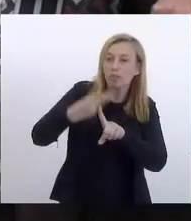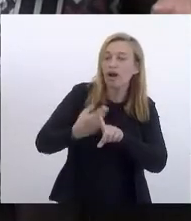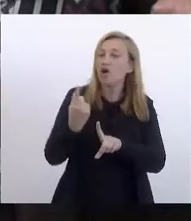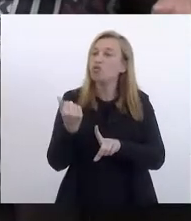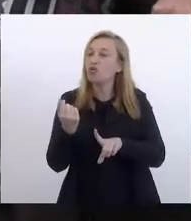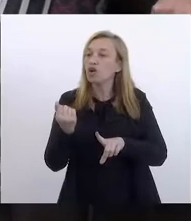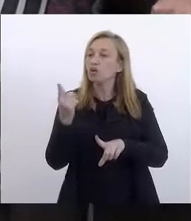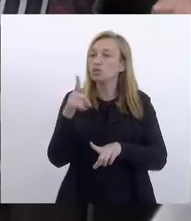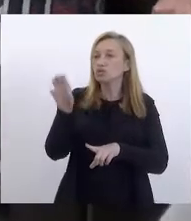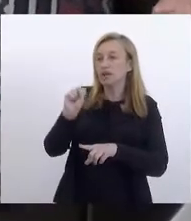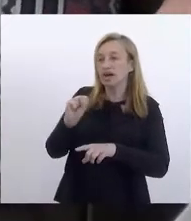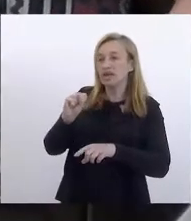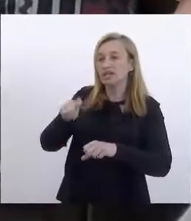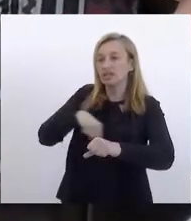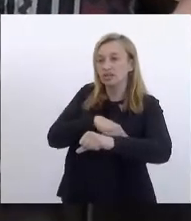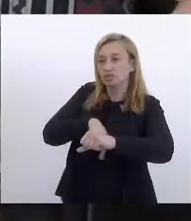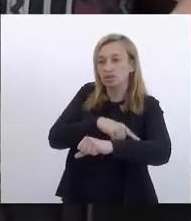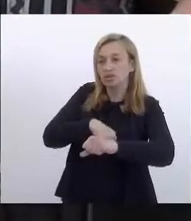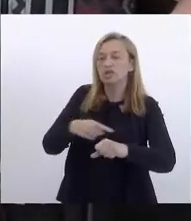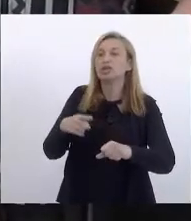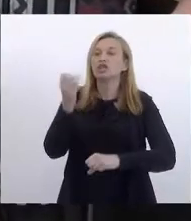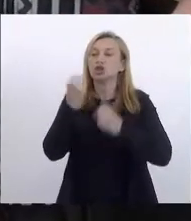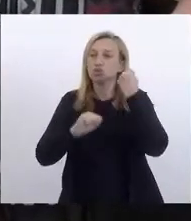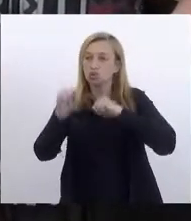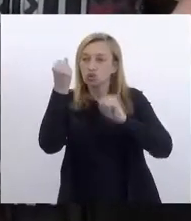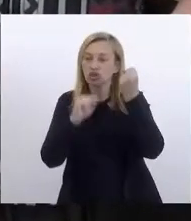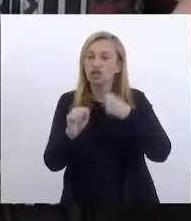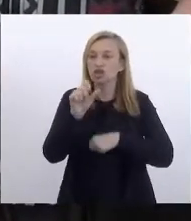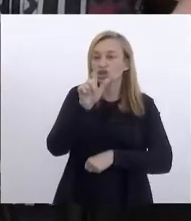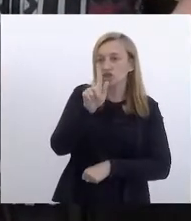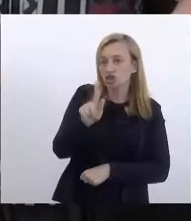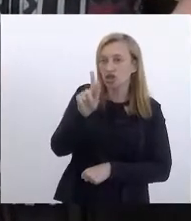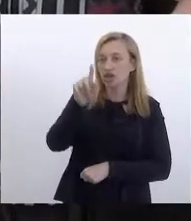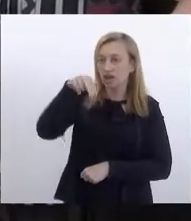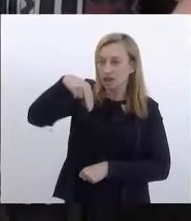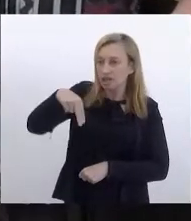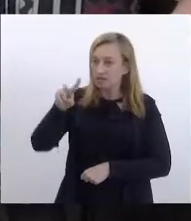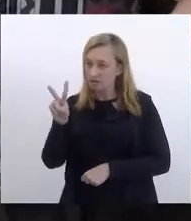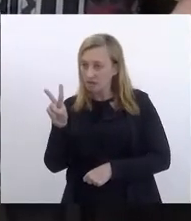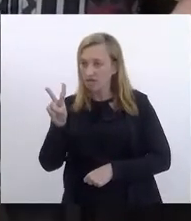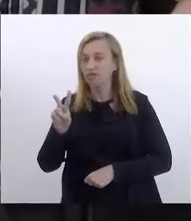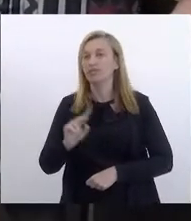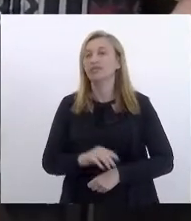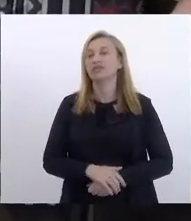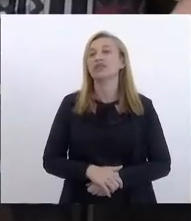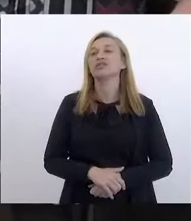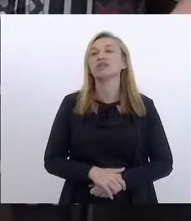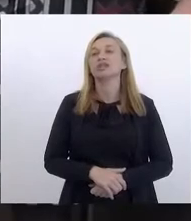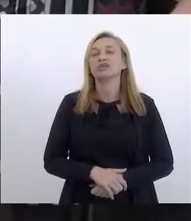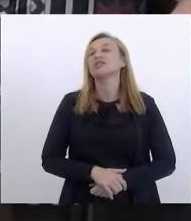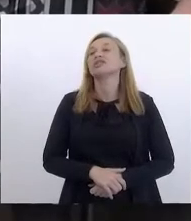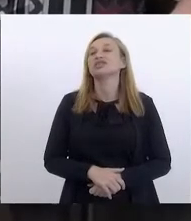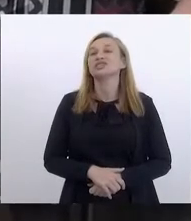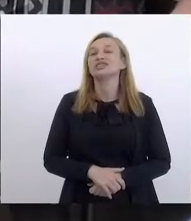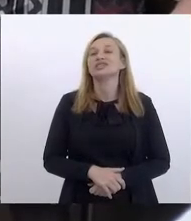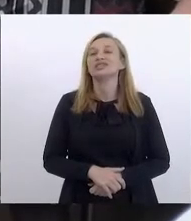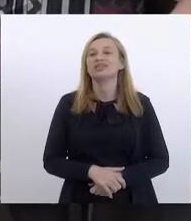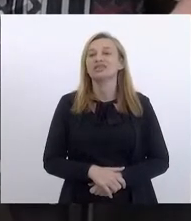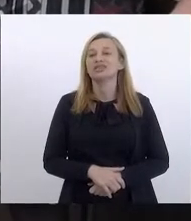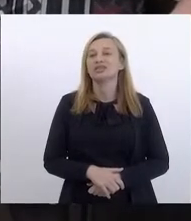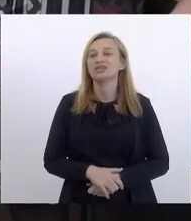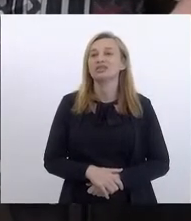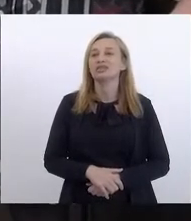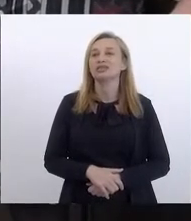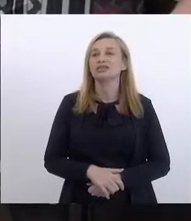do gás de cozinha industrial e do GL do GN do GN do gás natural